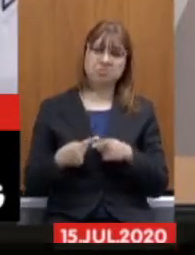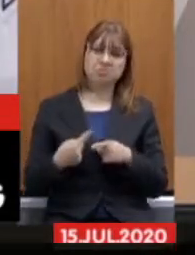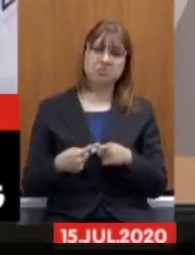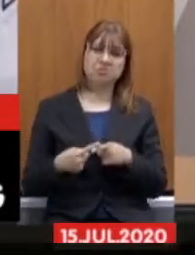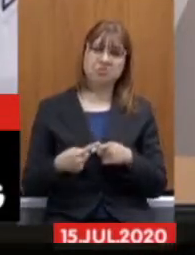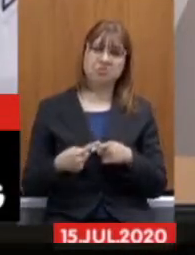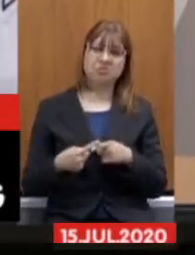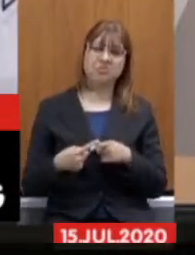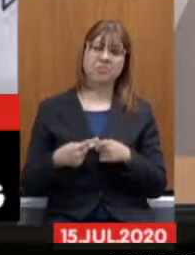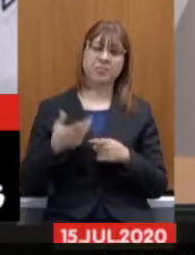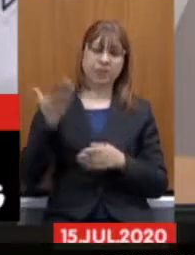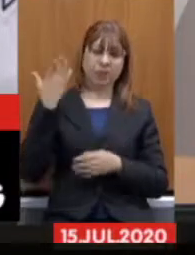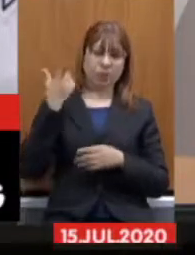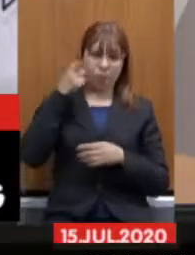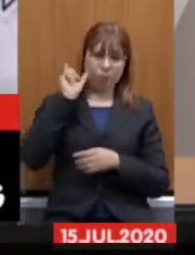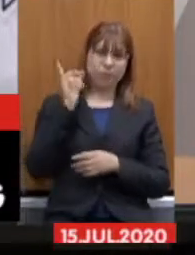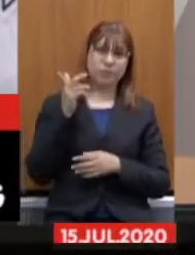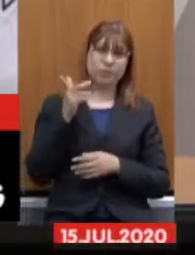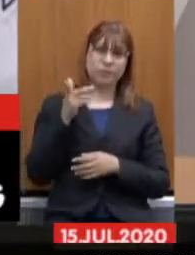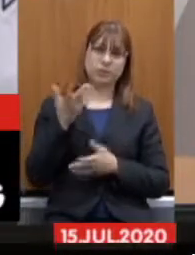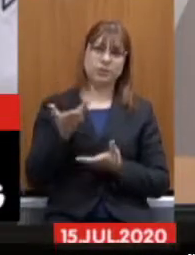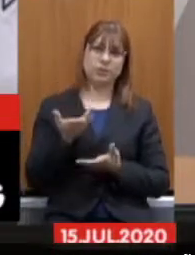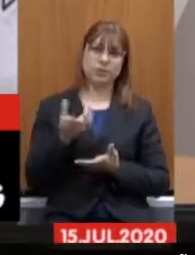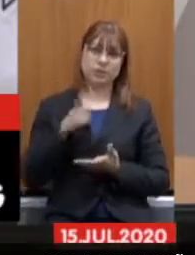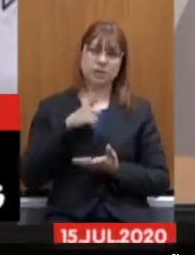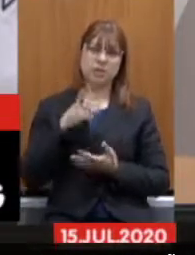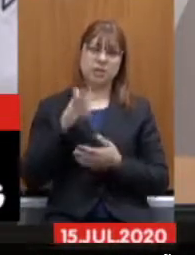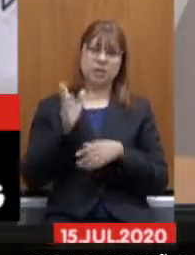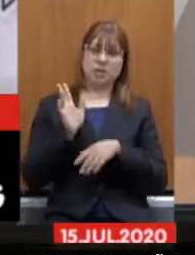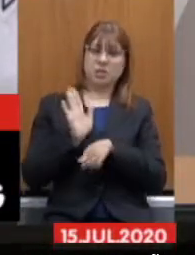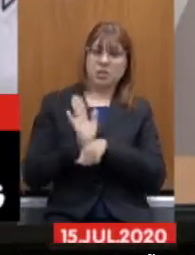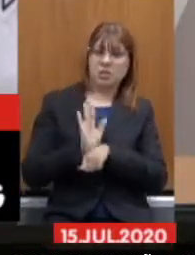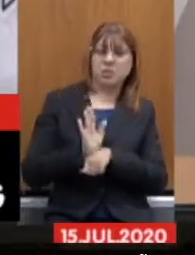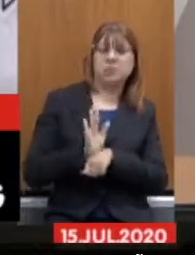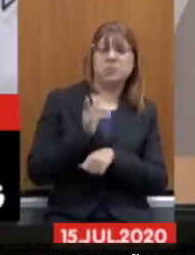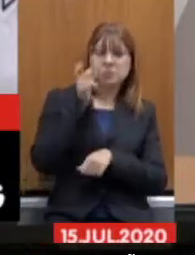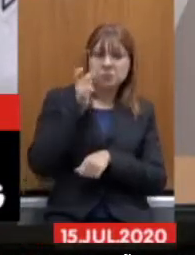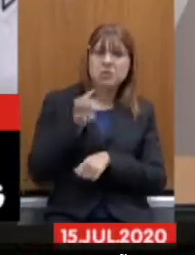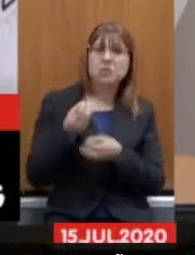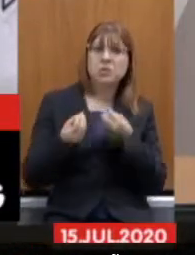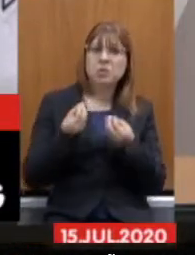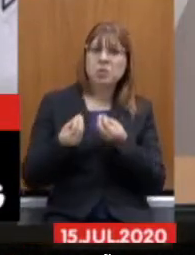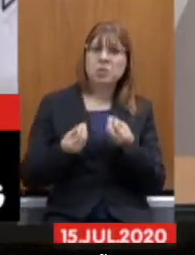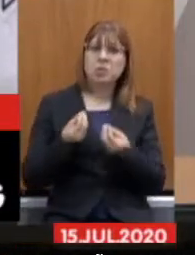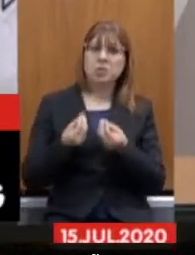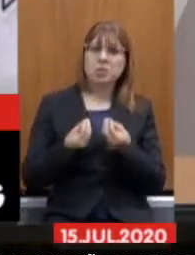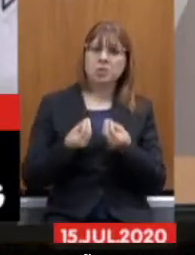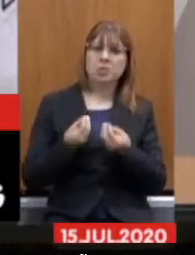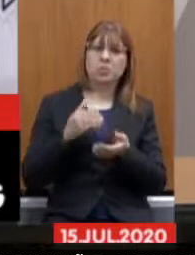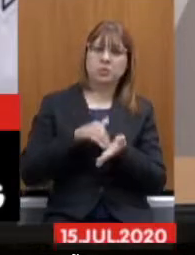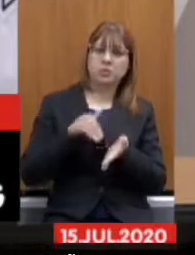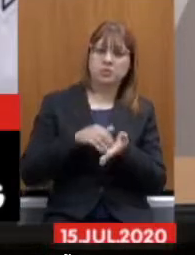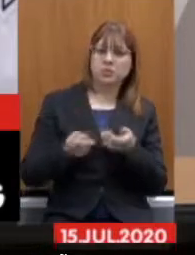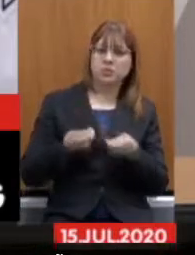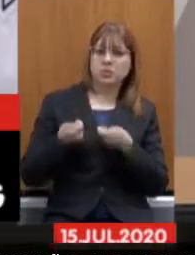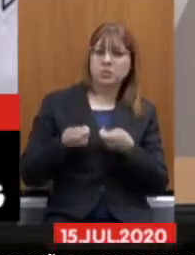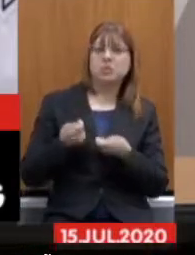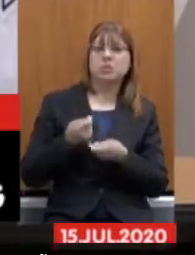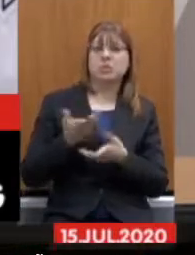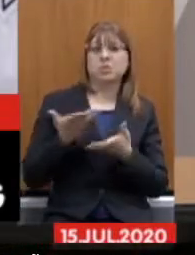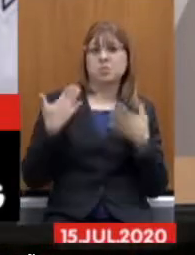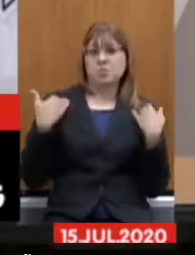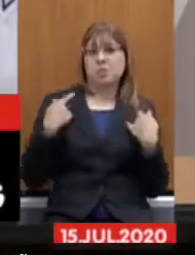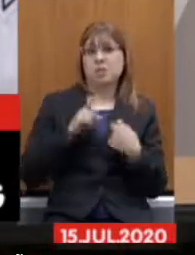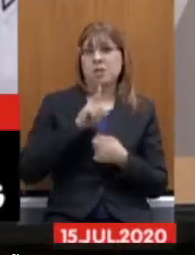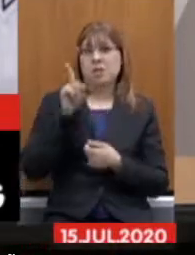suficiente que teve aqui ontem né fiz até um vídeo interessante né falando como é que foi a passagem do secretário da fazenda lá pelo rio